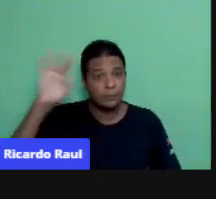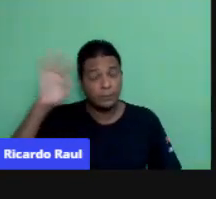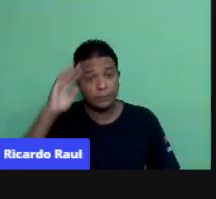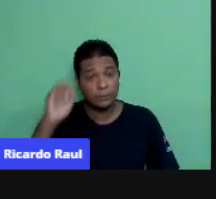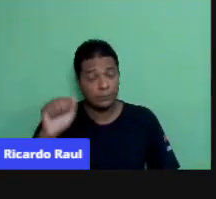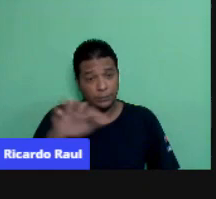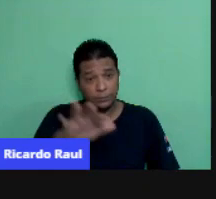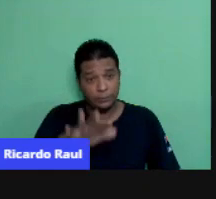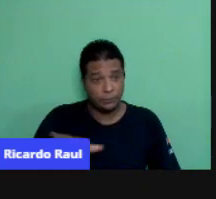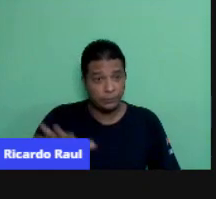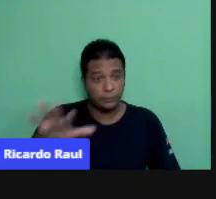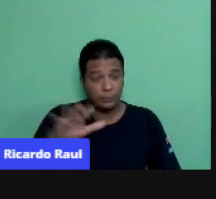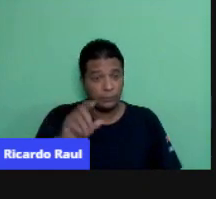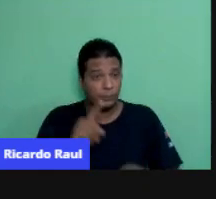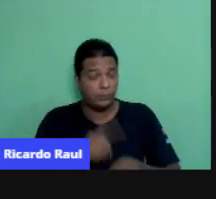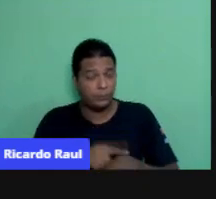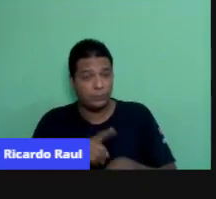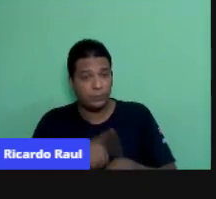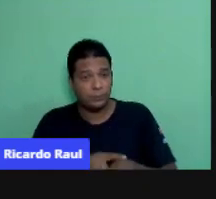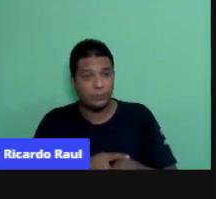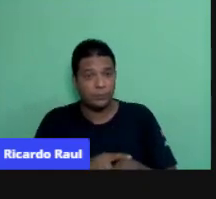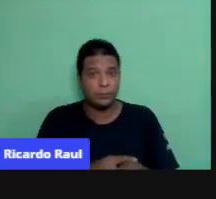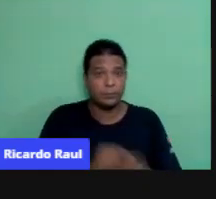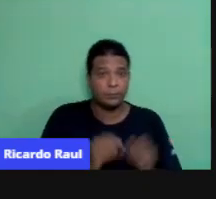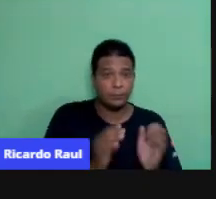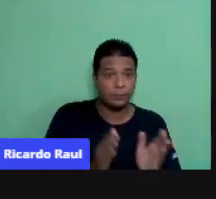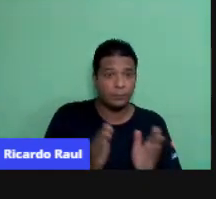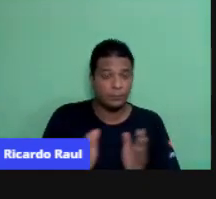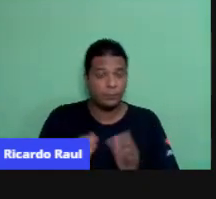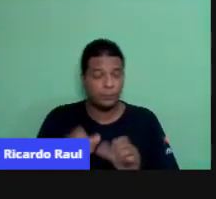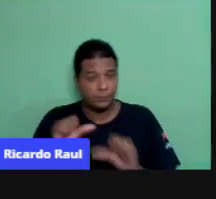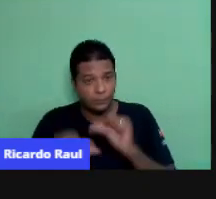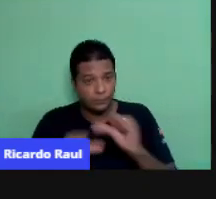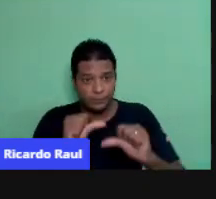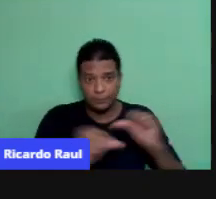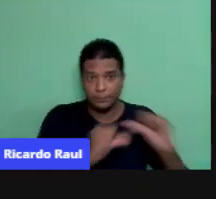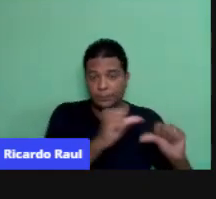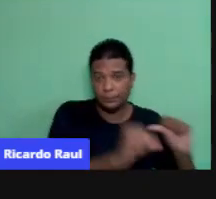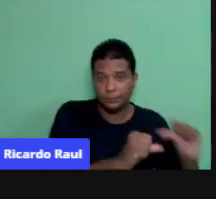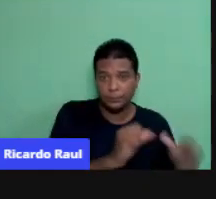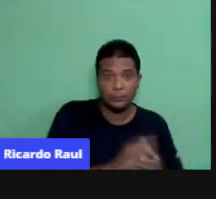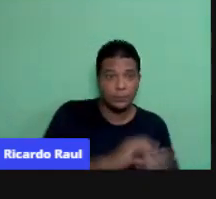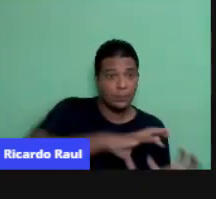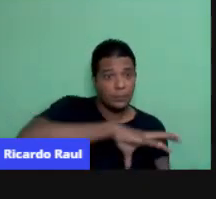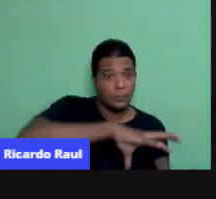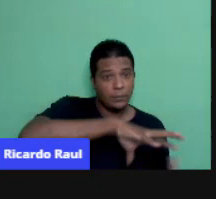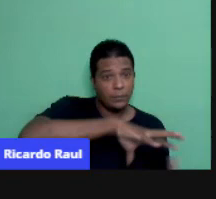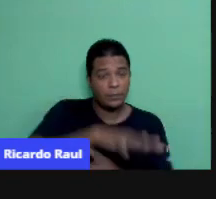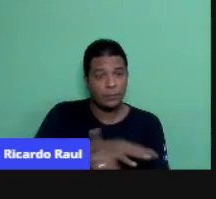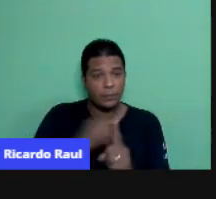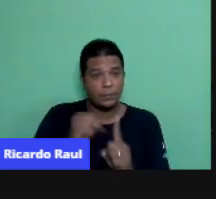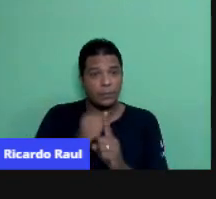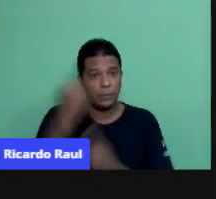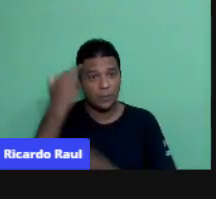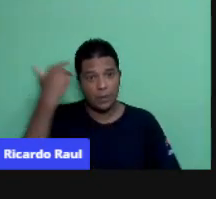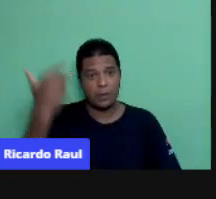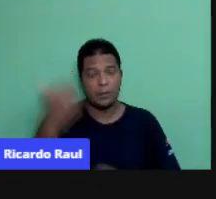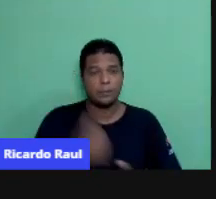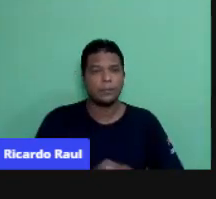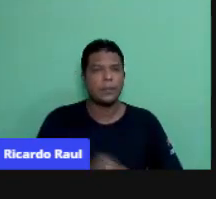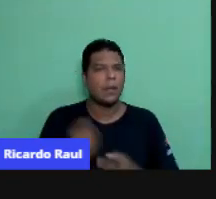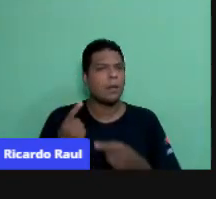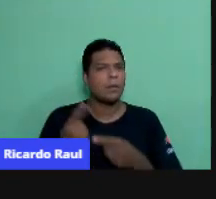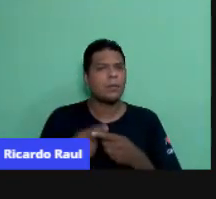Espaço, tempo, quantidades, relações e transformações. Mundo social e natural. Por que